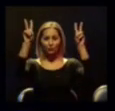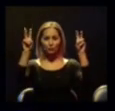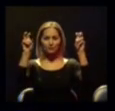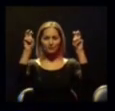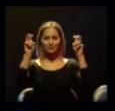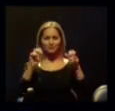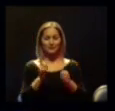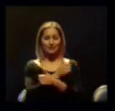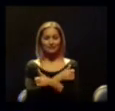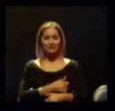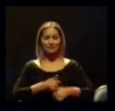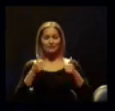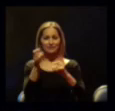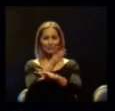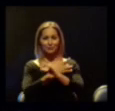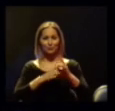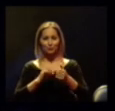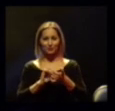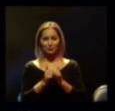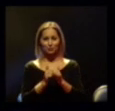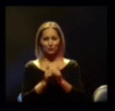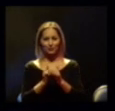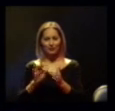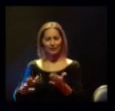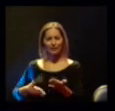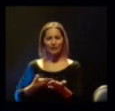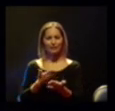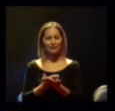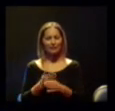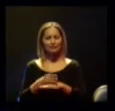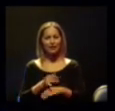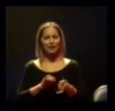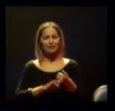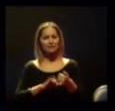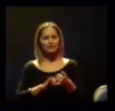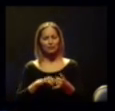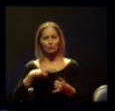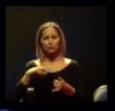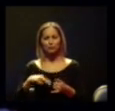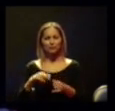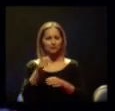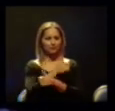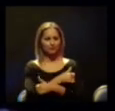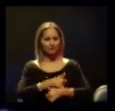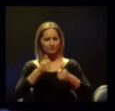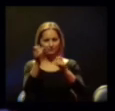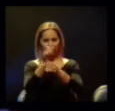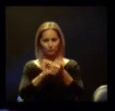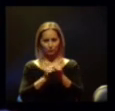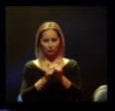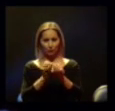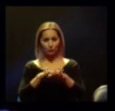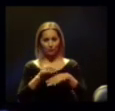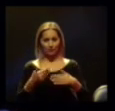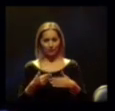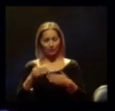O título de Cidade Europeia do Desporto é atribuído pela Associação Portuguesa das Cidades Europeias do Desporto. Por isso, neste